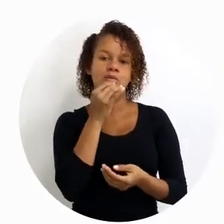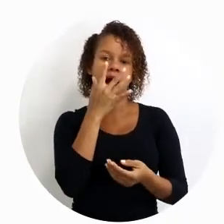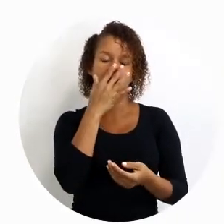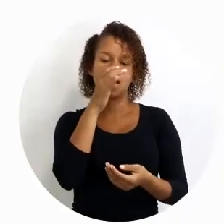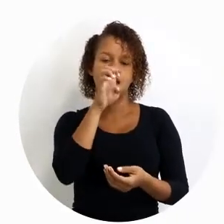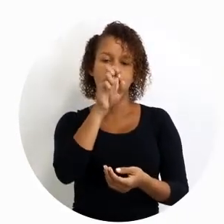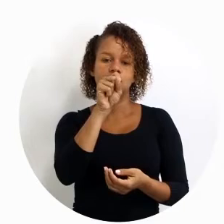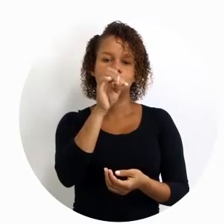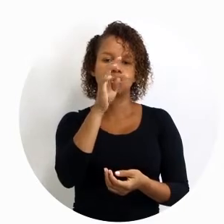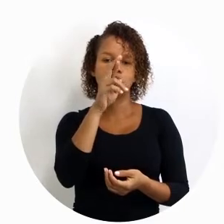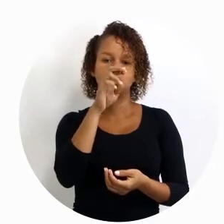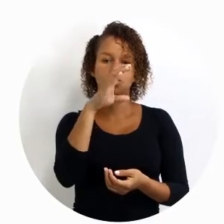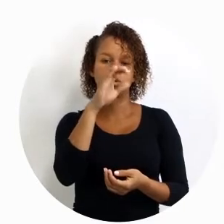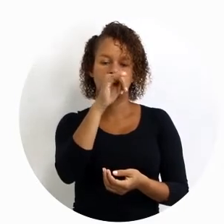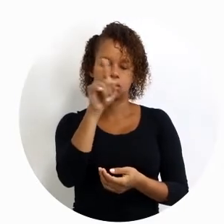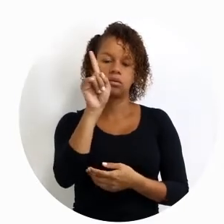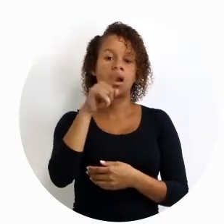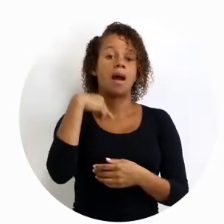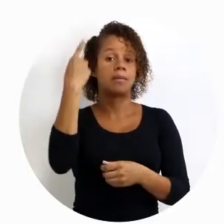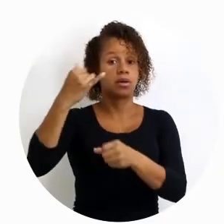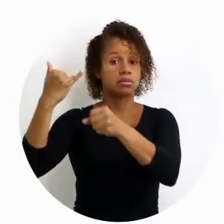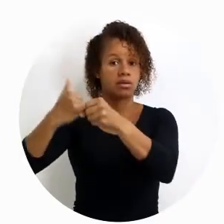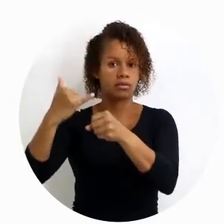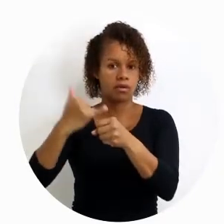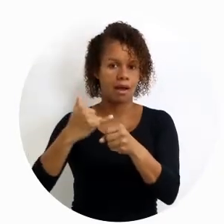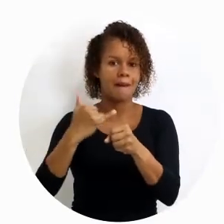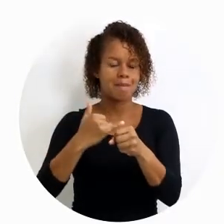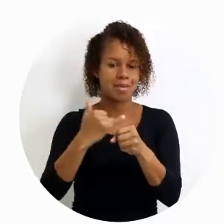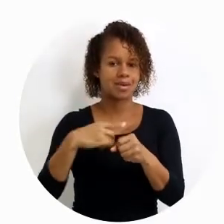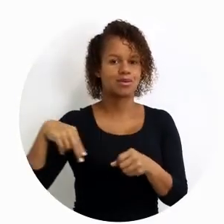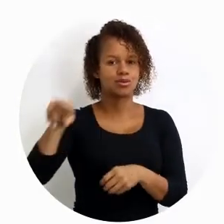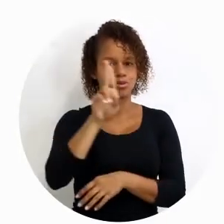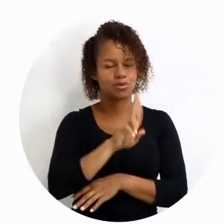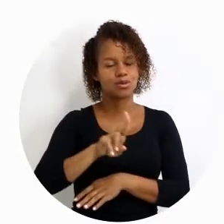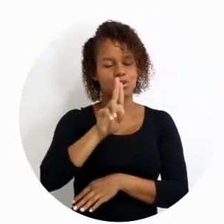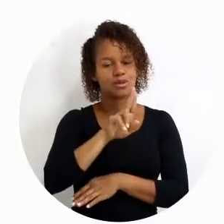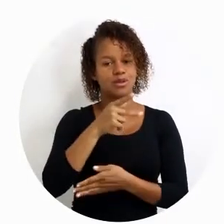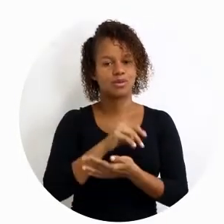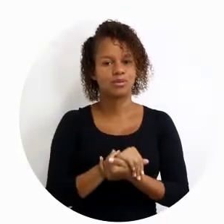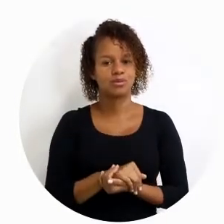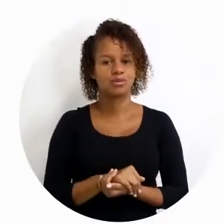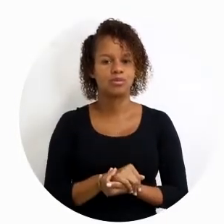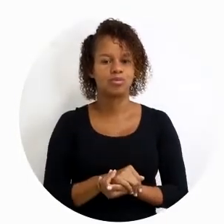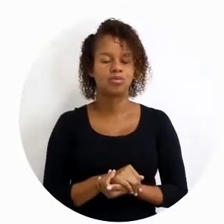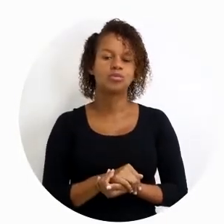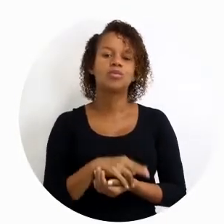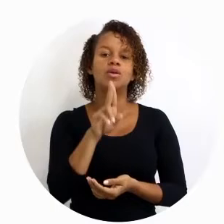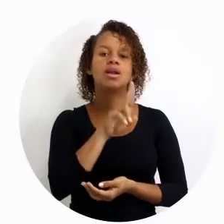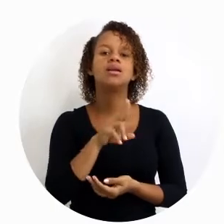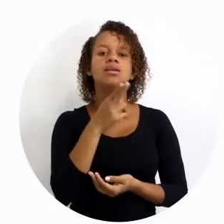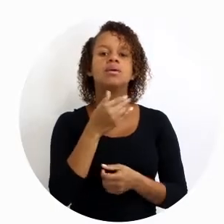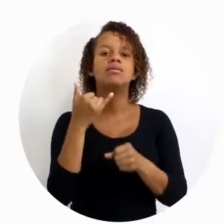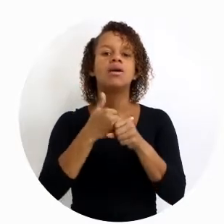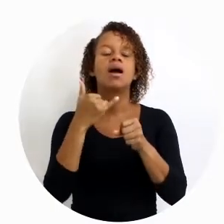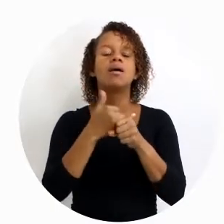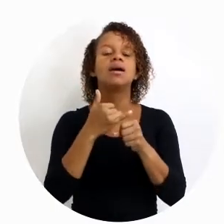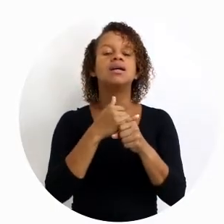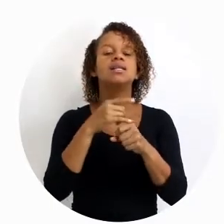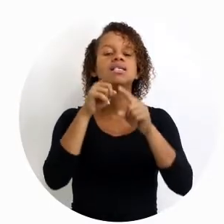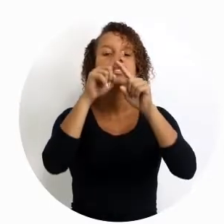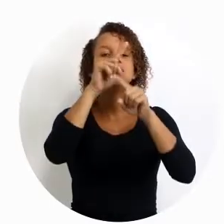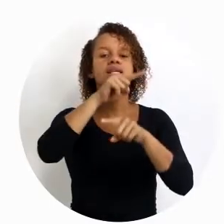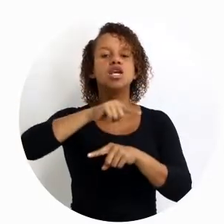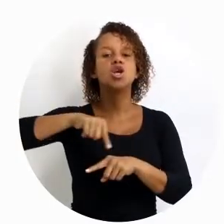a extrusão. A próxima ferramenta que nós utilizaremos a